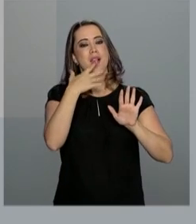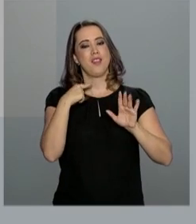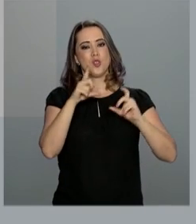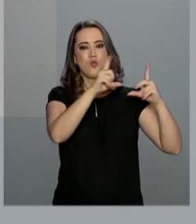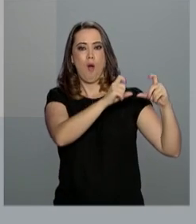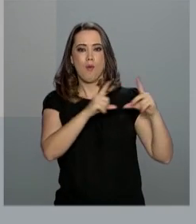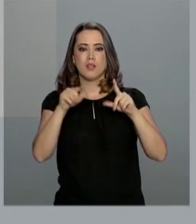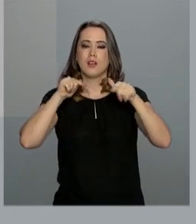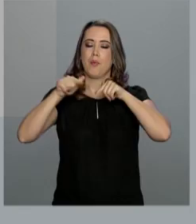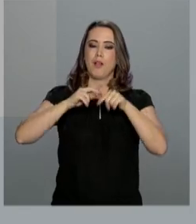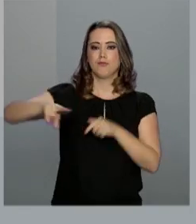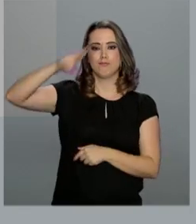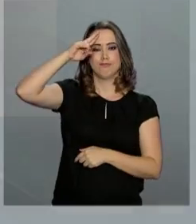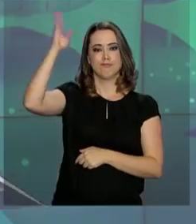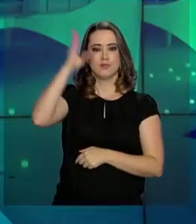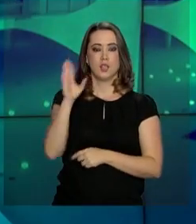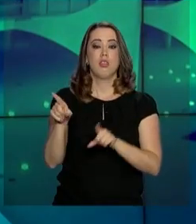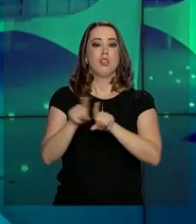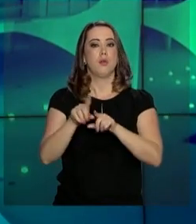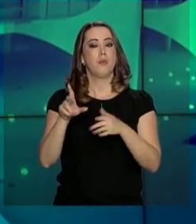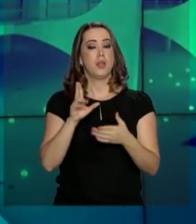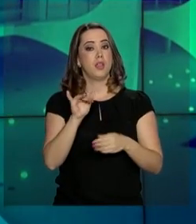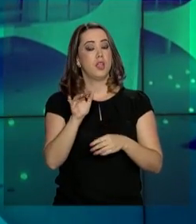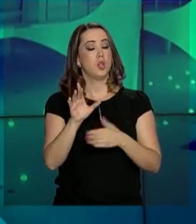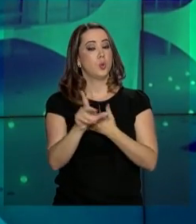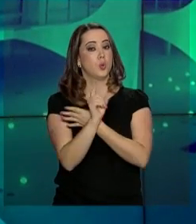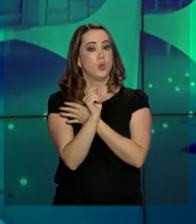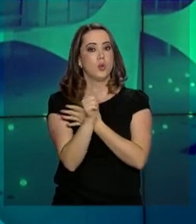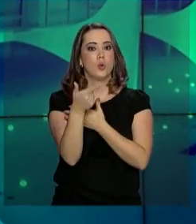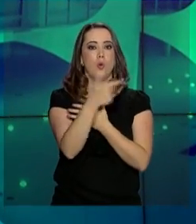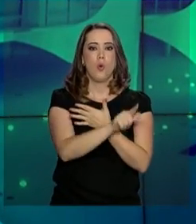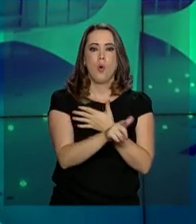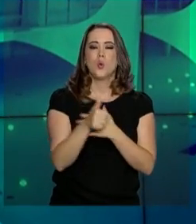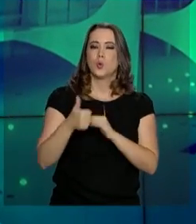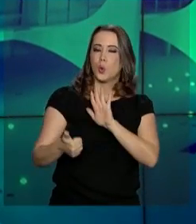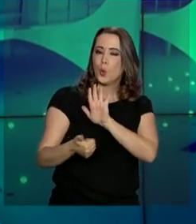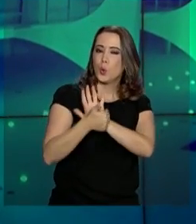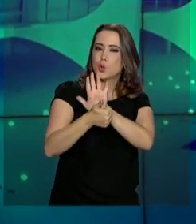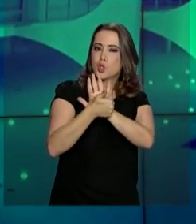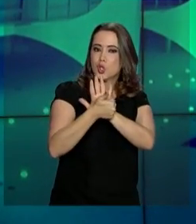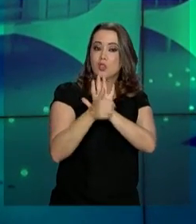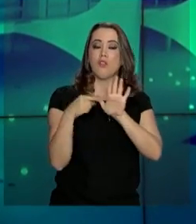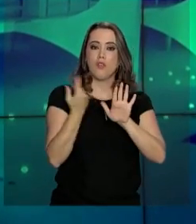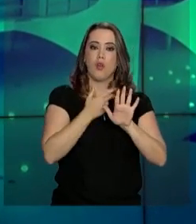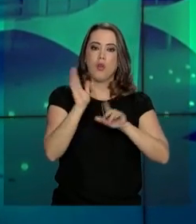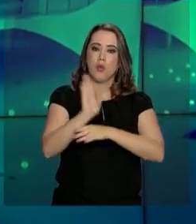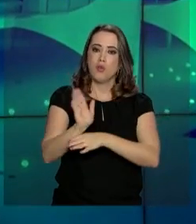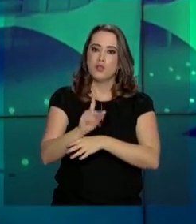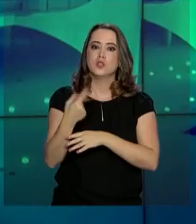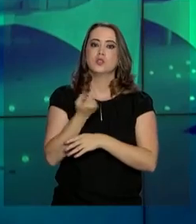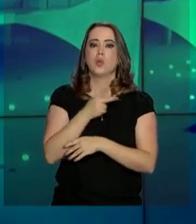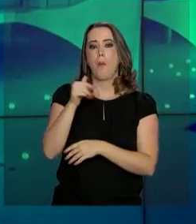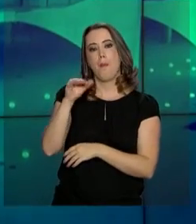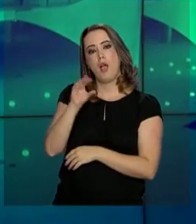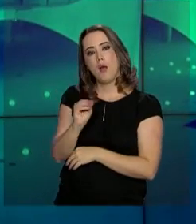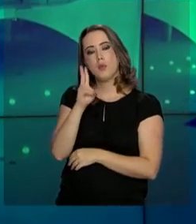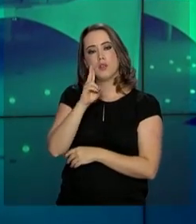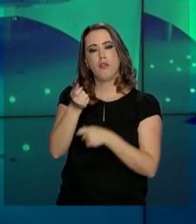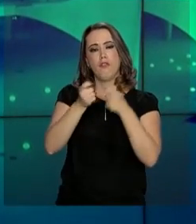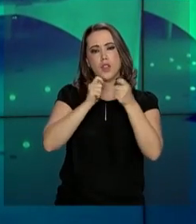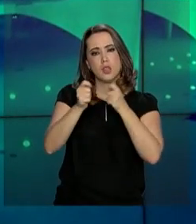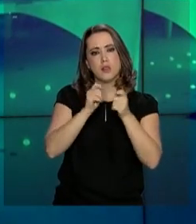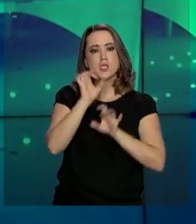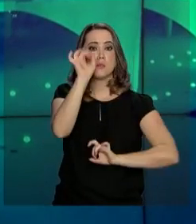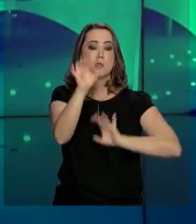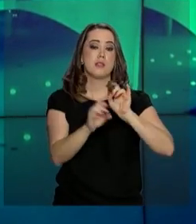do Exército Brasileiro. Também no Twitter, outro post curtido pelos usuários foi o vídeo do nosso repórter Pablo Mundim, que entrevistou